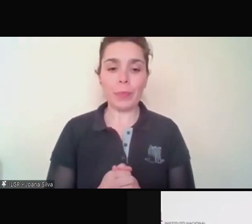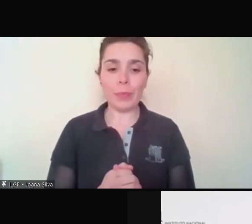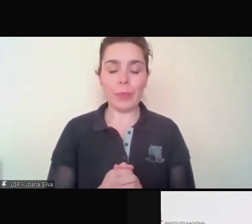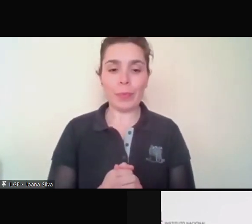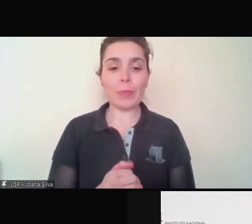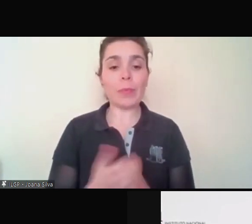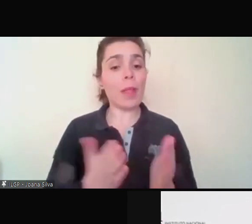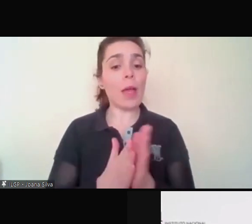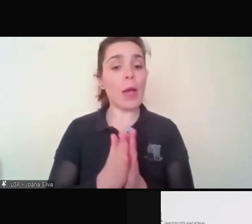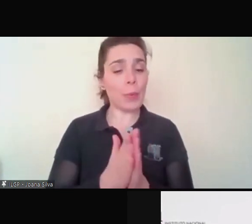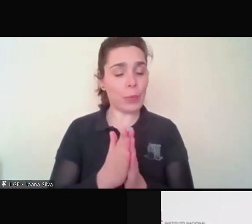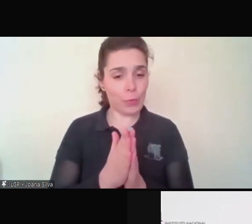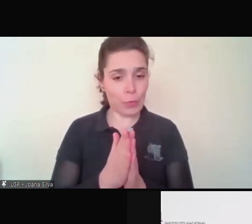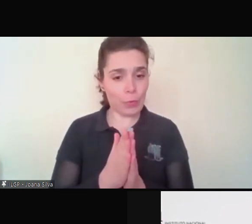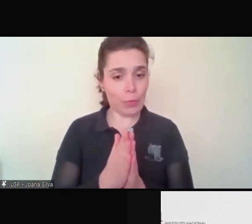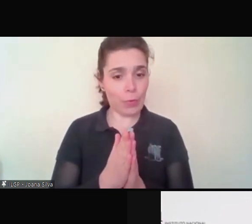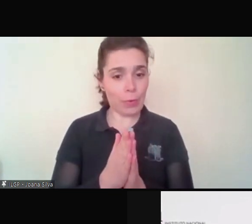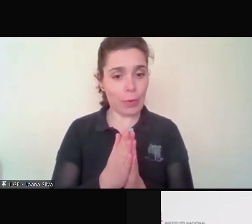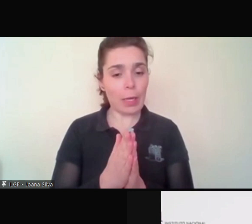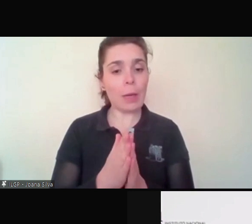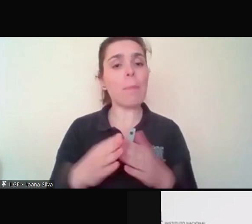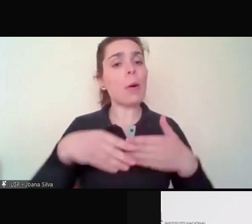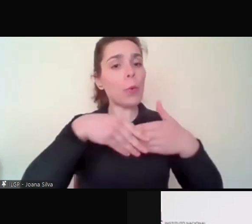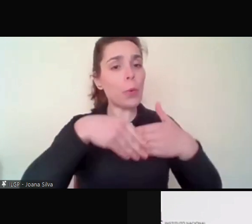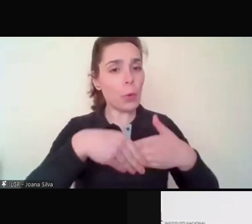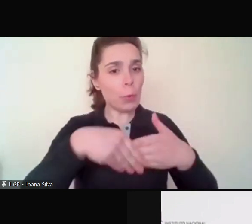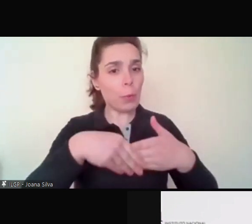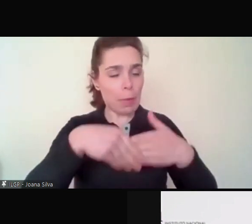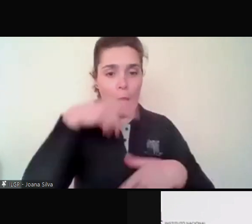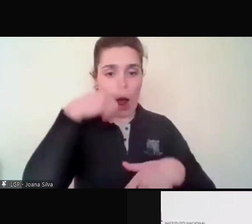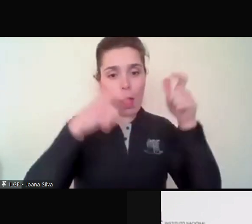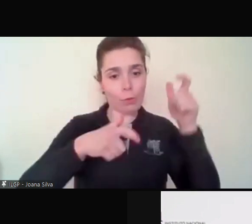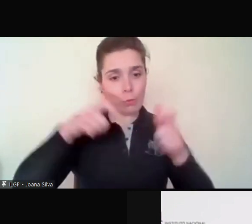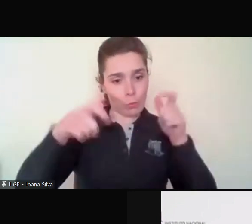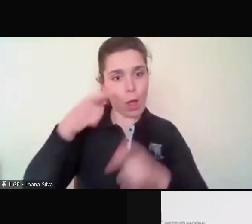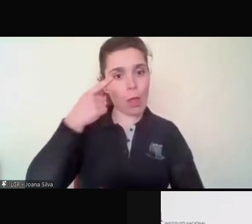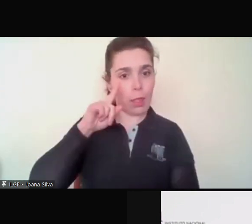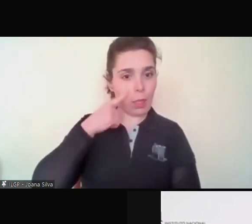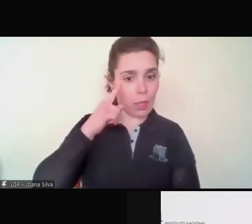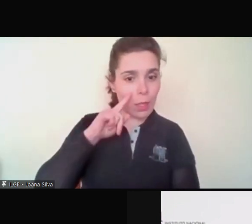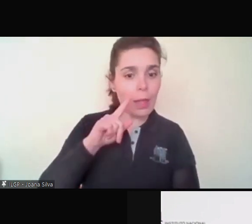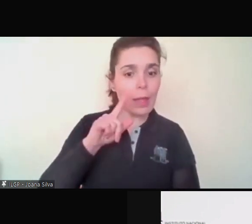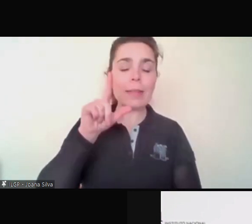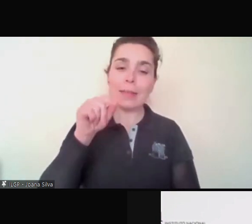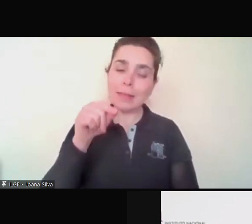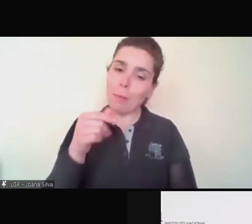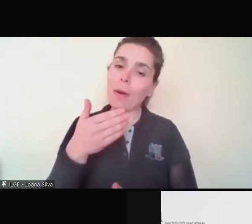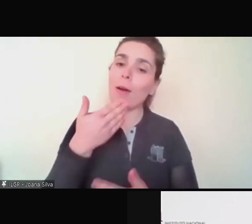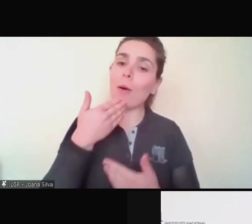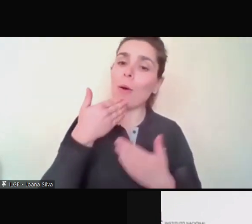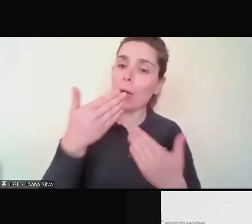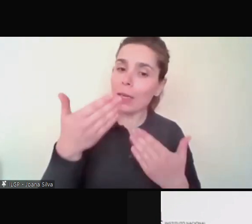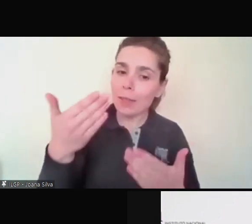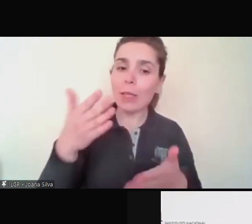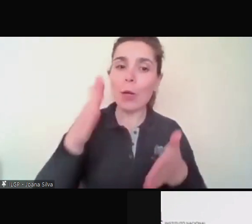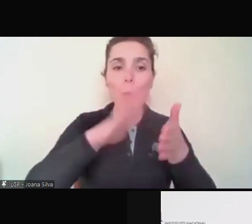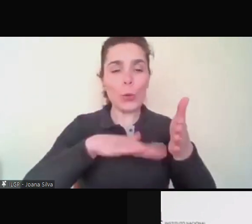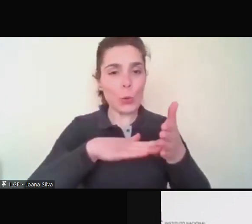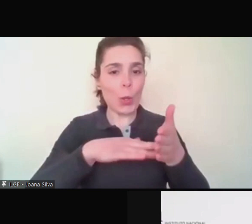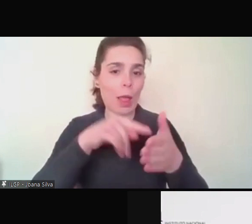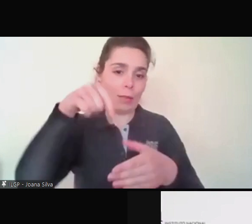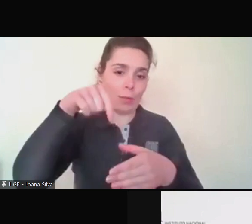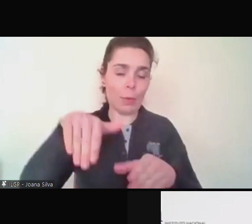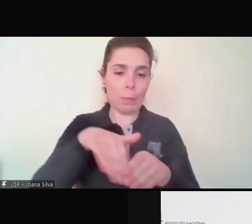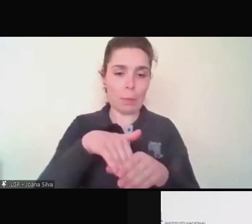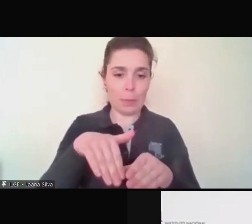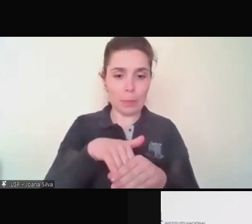Aproveito para começar por cumprimentar a nossa audiência e também saudar os nossos colegas do painel. Se não se importam,